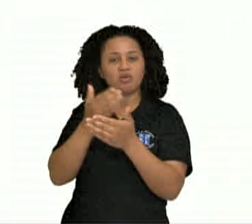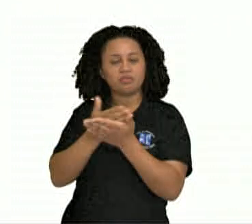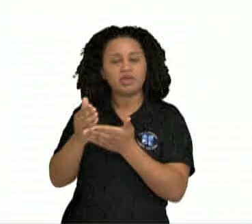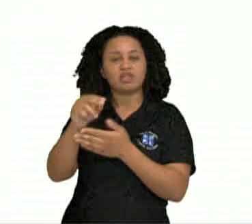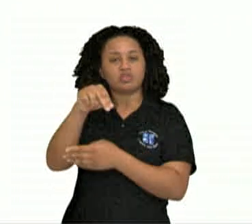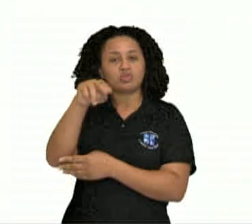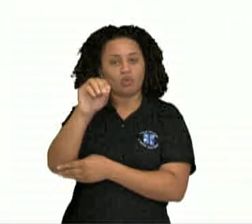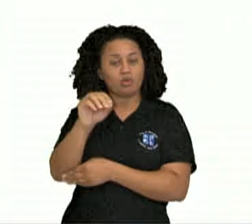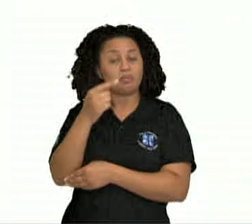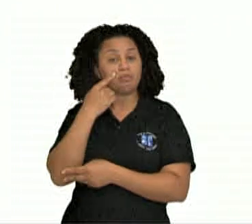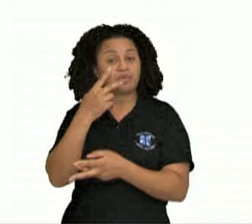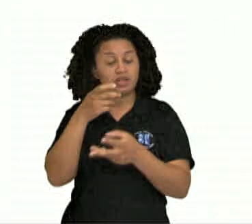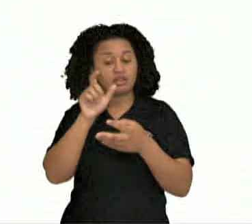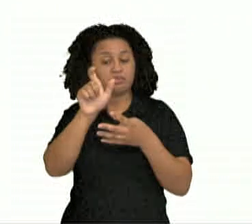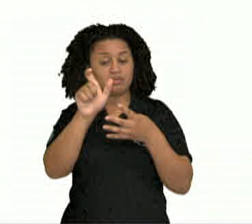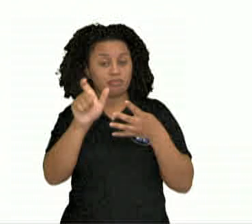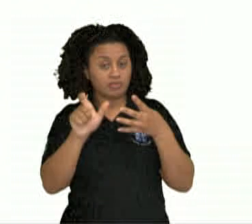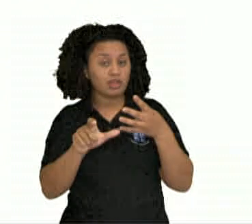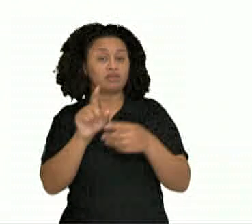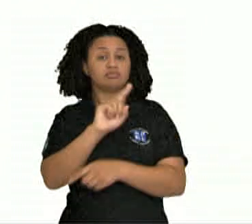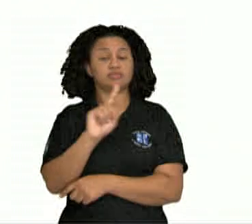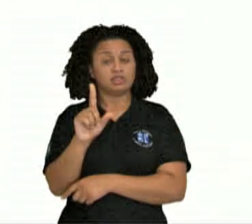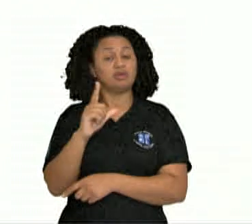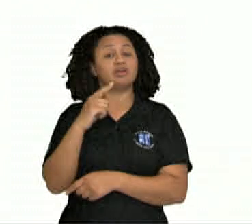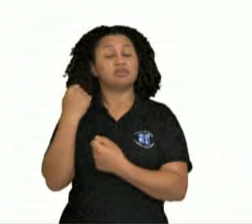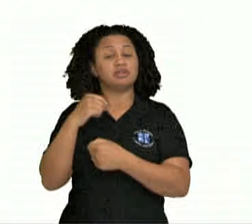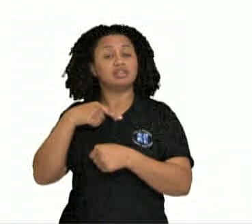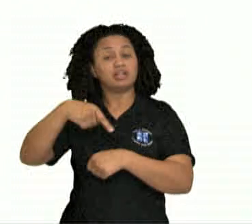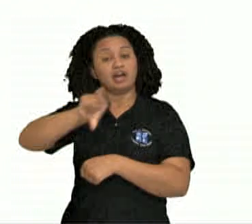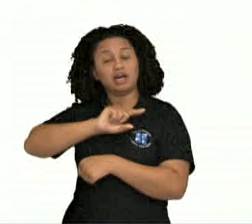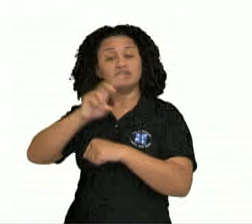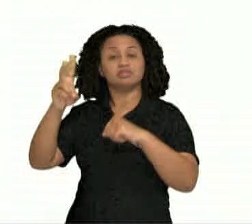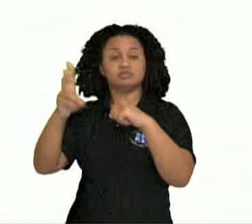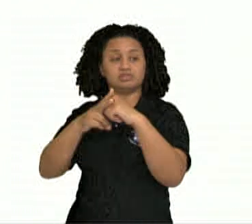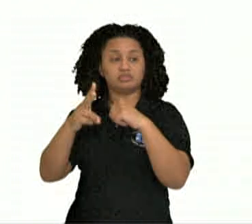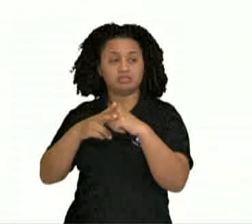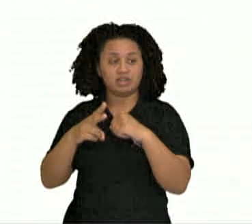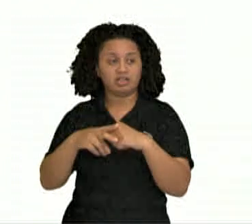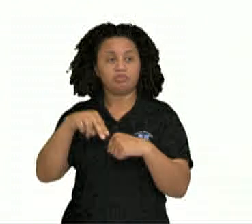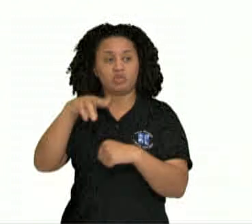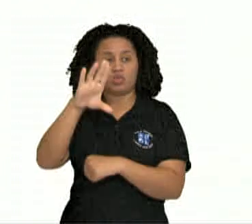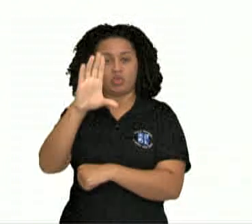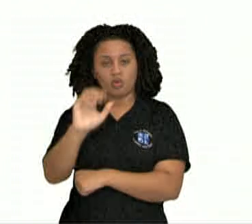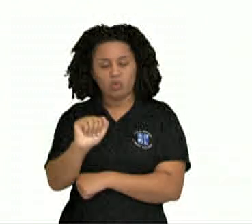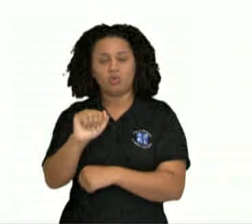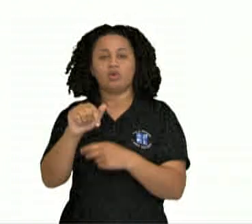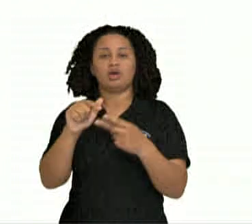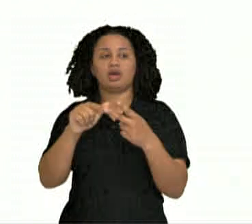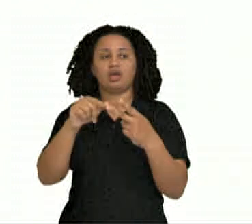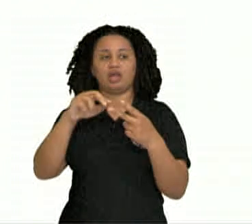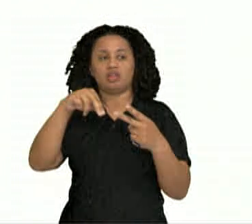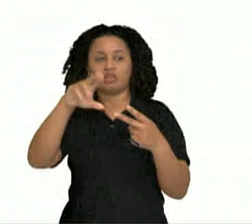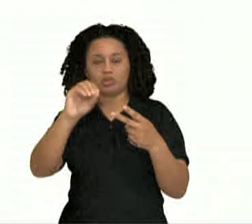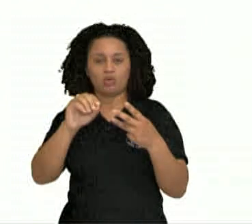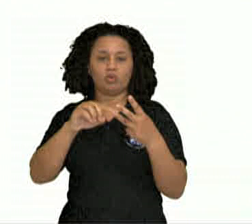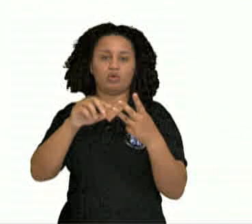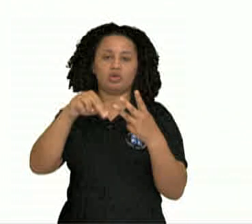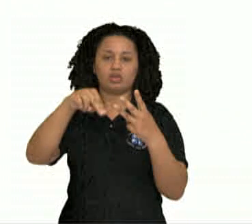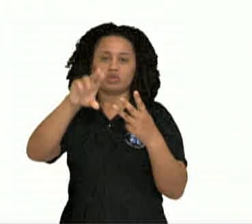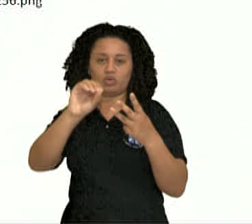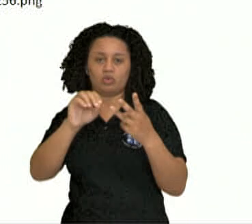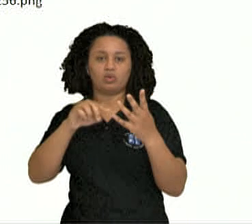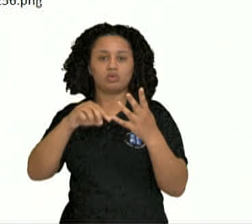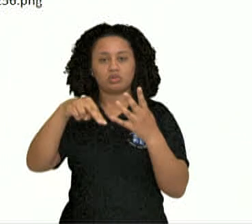aquelas expressões de negação que sempre aparecem antes do verbo, nunca, e nas demais foi utilizada aí a palavra